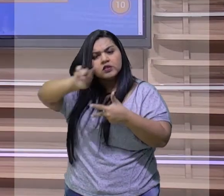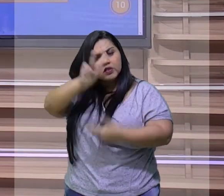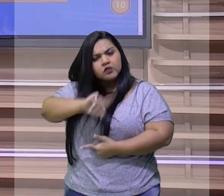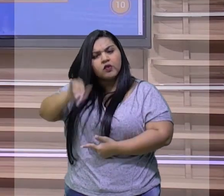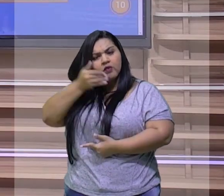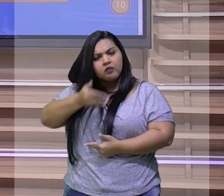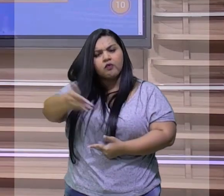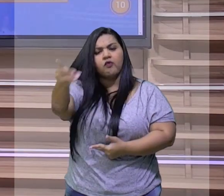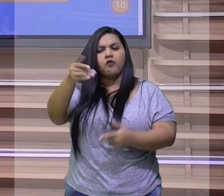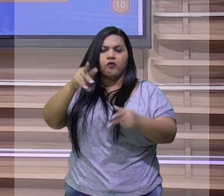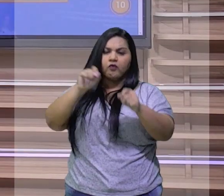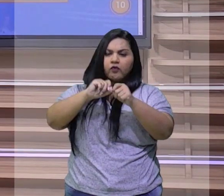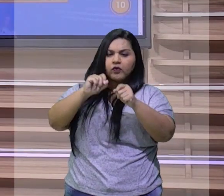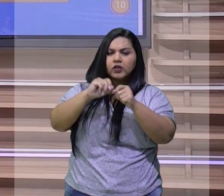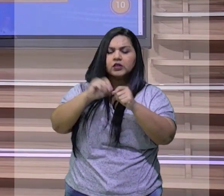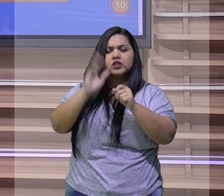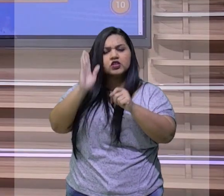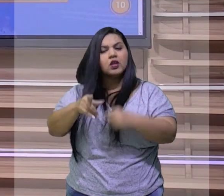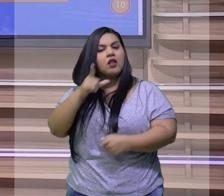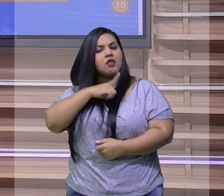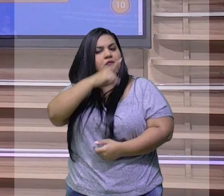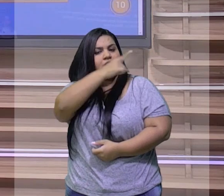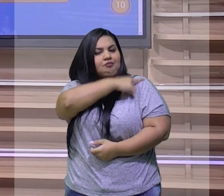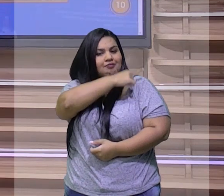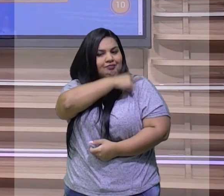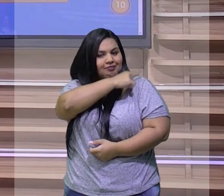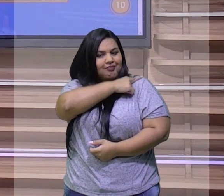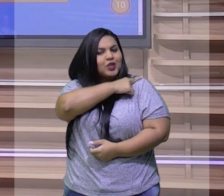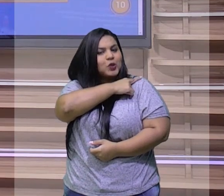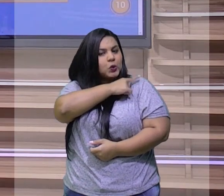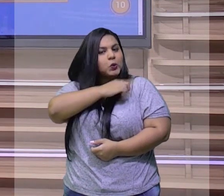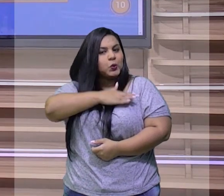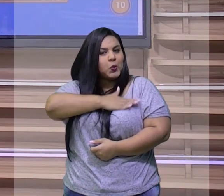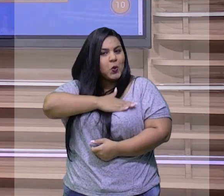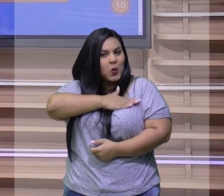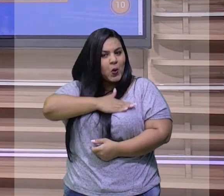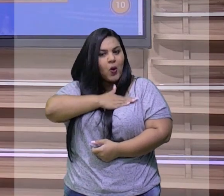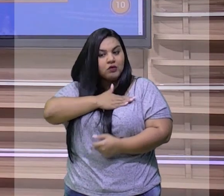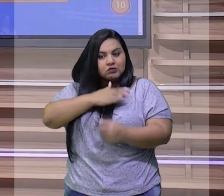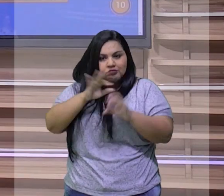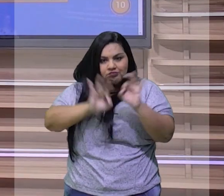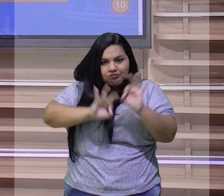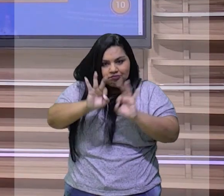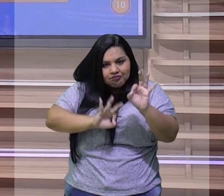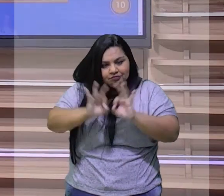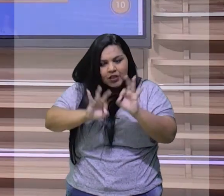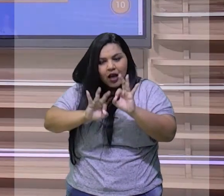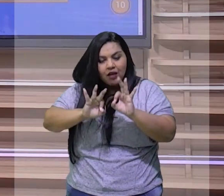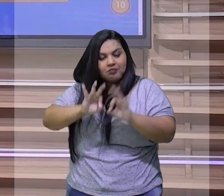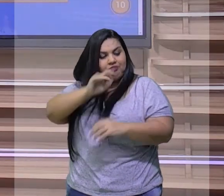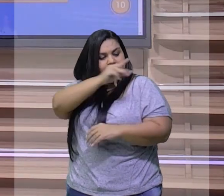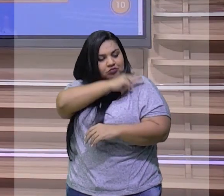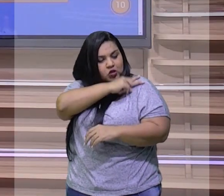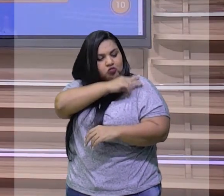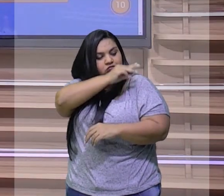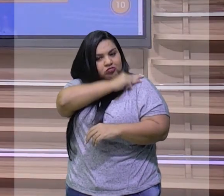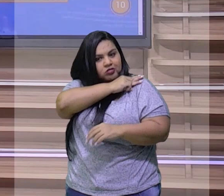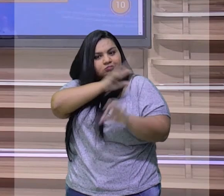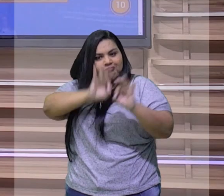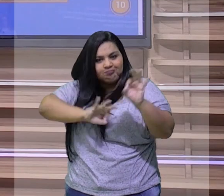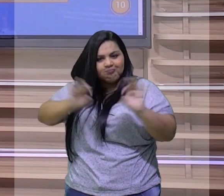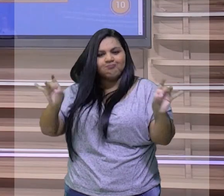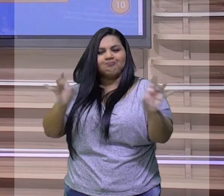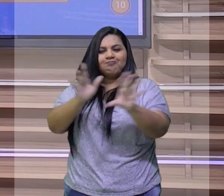aí, já tem gente no primeiro ano que já gosta de fazer para ir se preparando, né? Até chegar ao terceiro ano. Mas aí vocês também têm